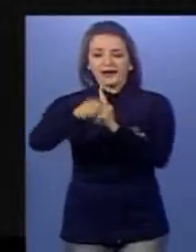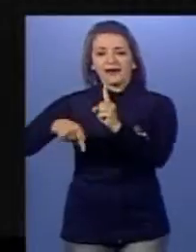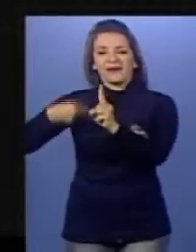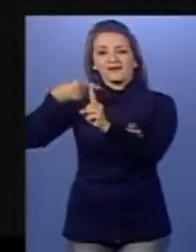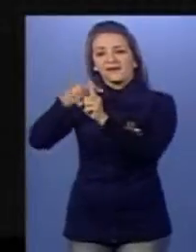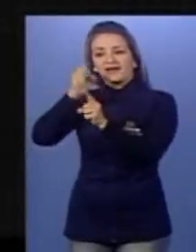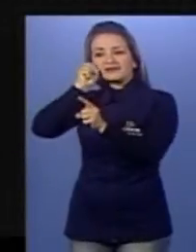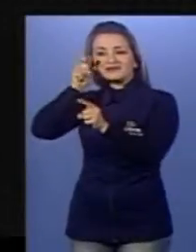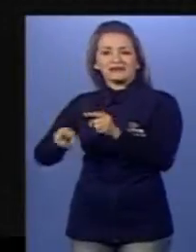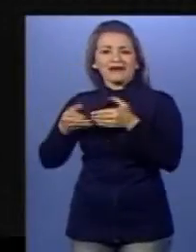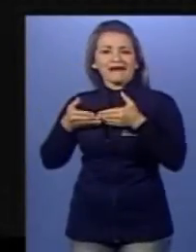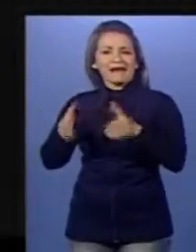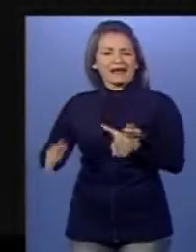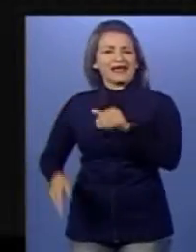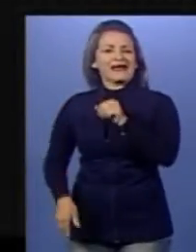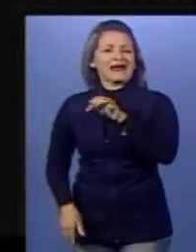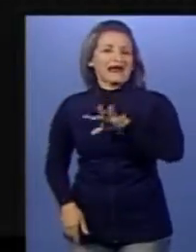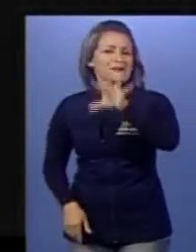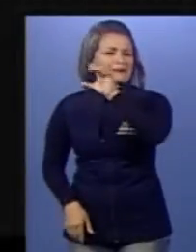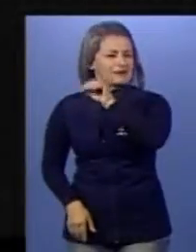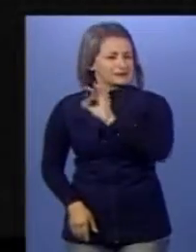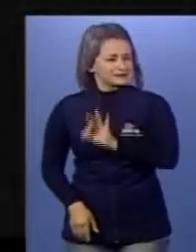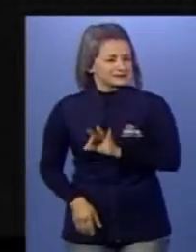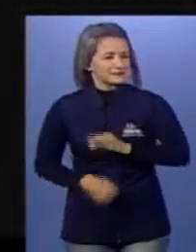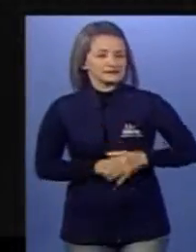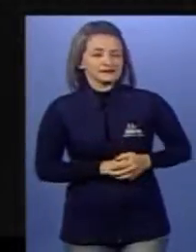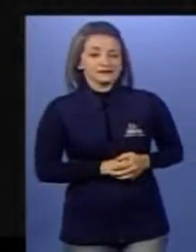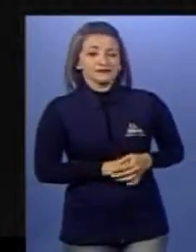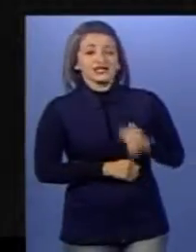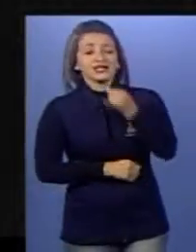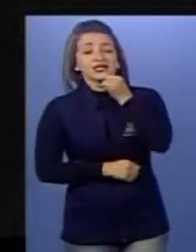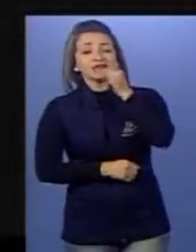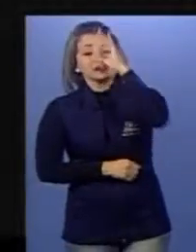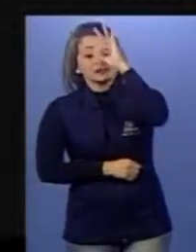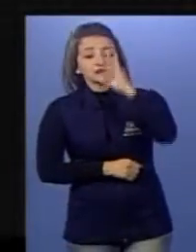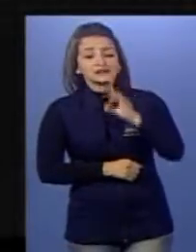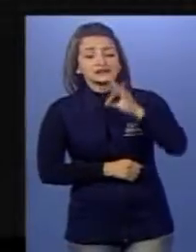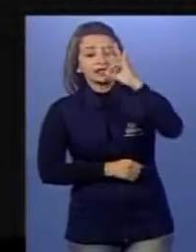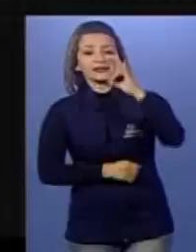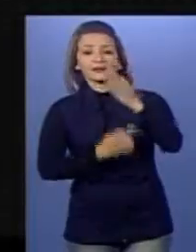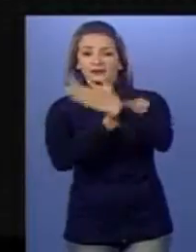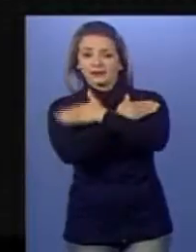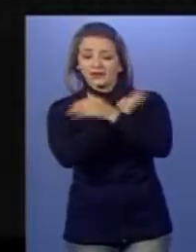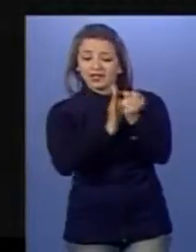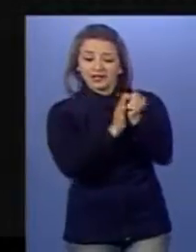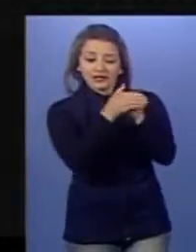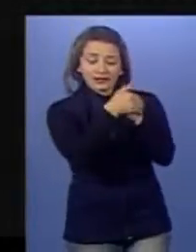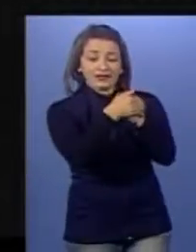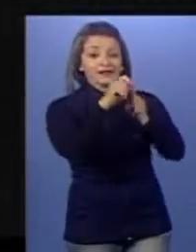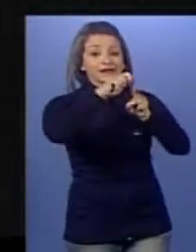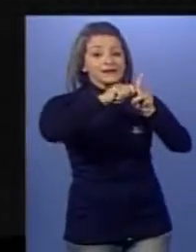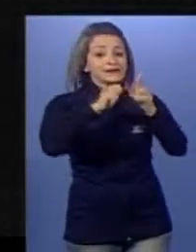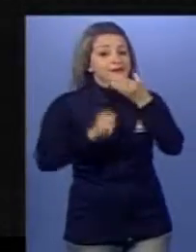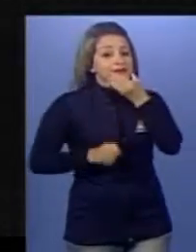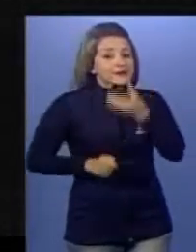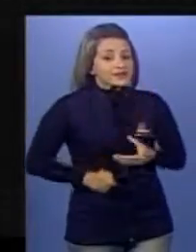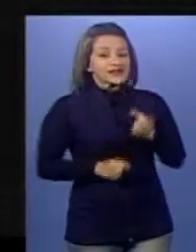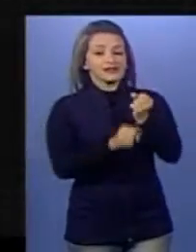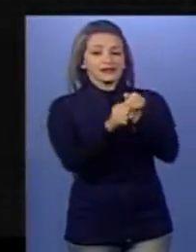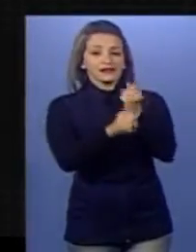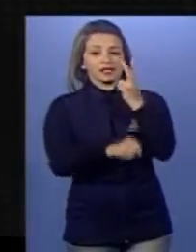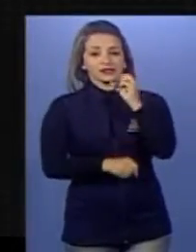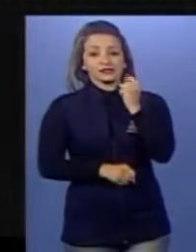é uma forma de falar suponha que a taxa de desemprego oculto do mês de dezembro de 2012